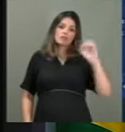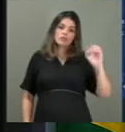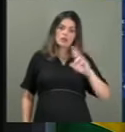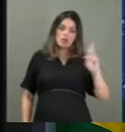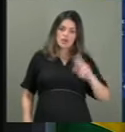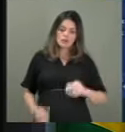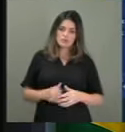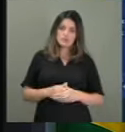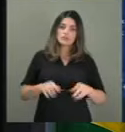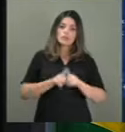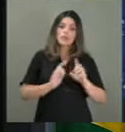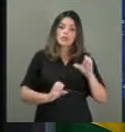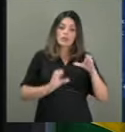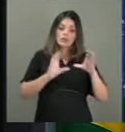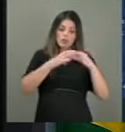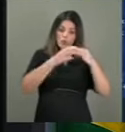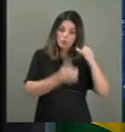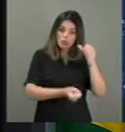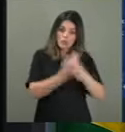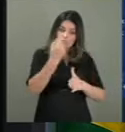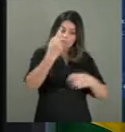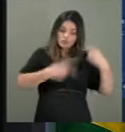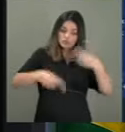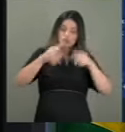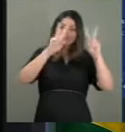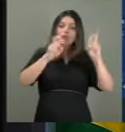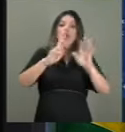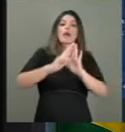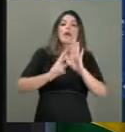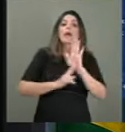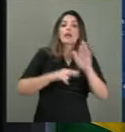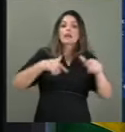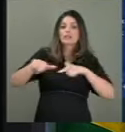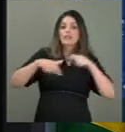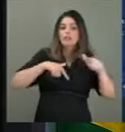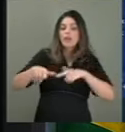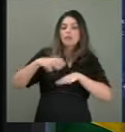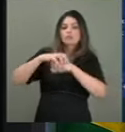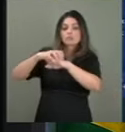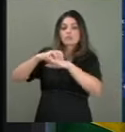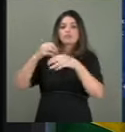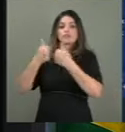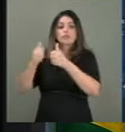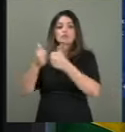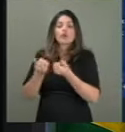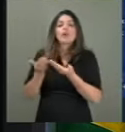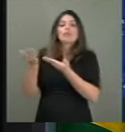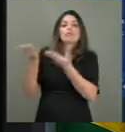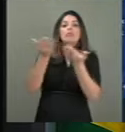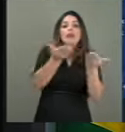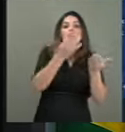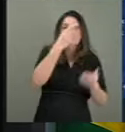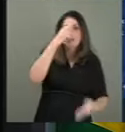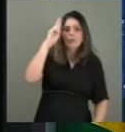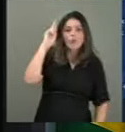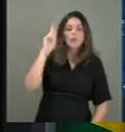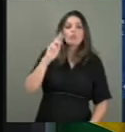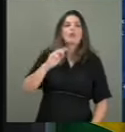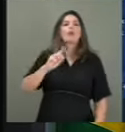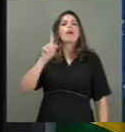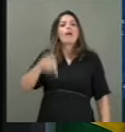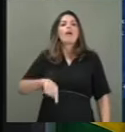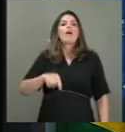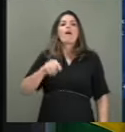criação do grupo para discutir regra do trabalho serviço do transporte entrega por meio de aplicativo chamada